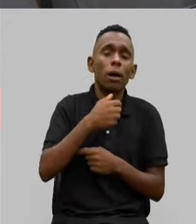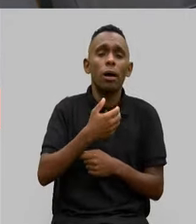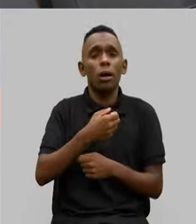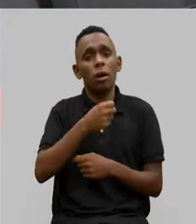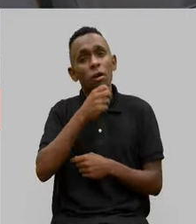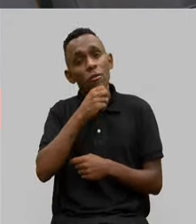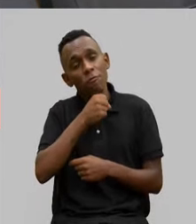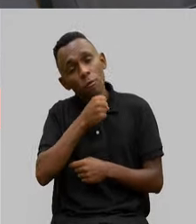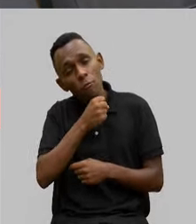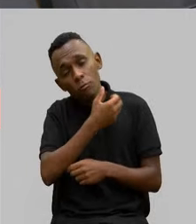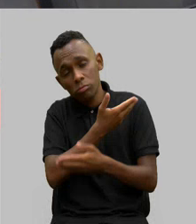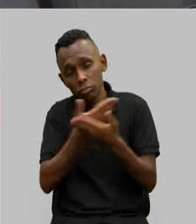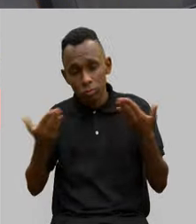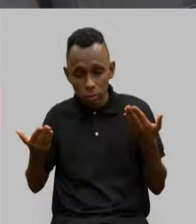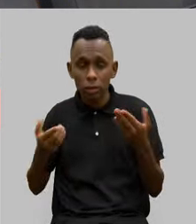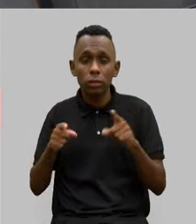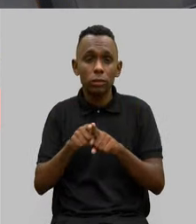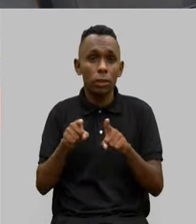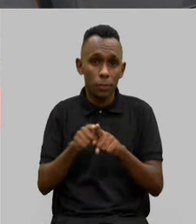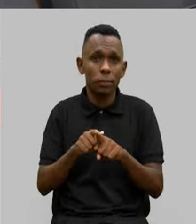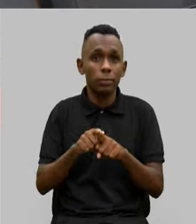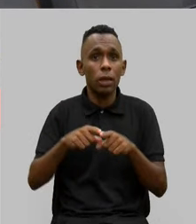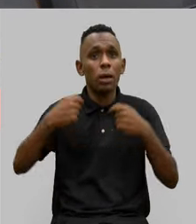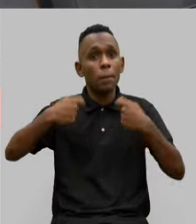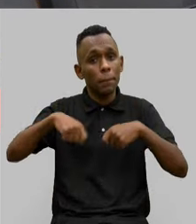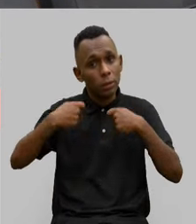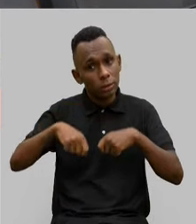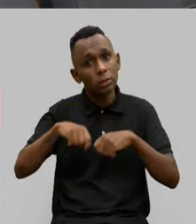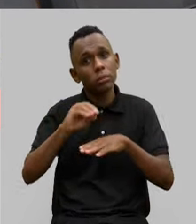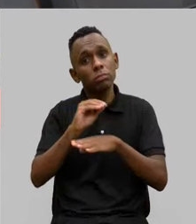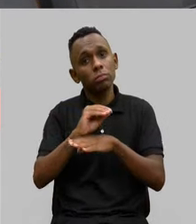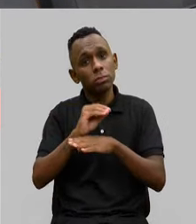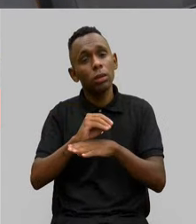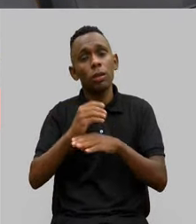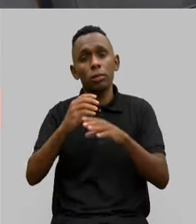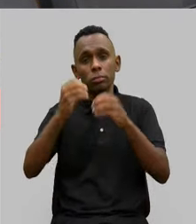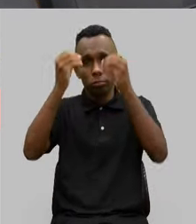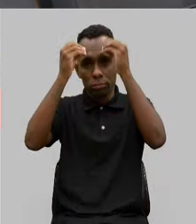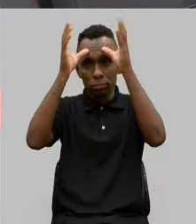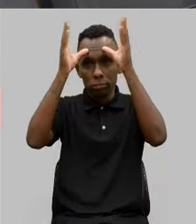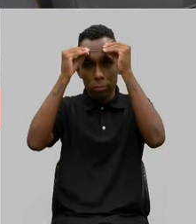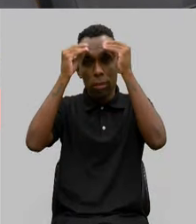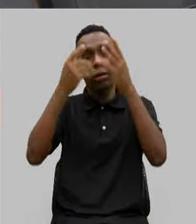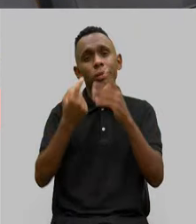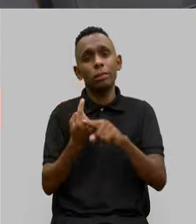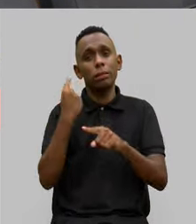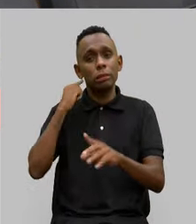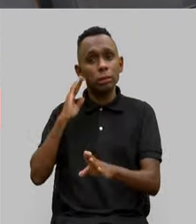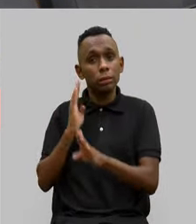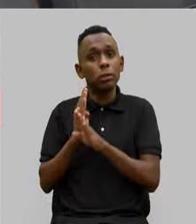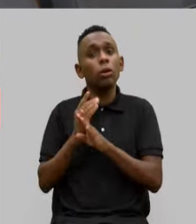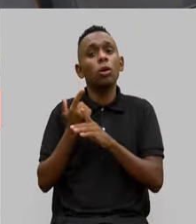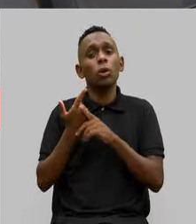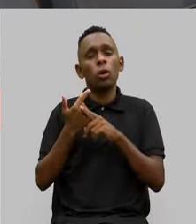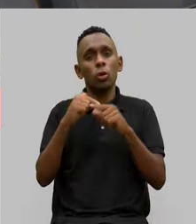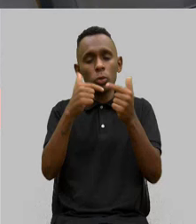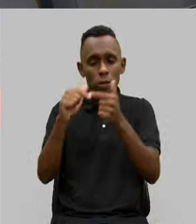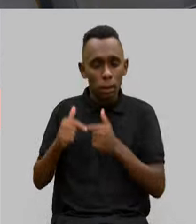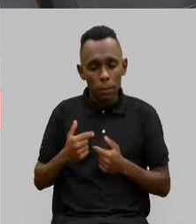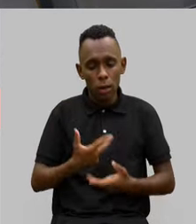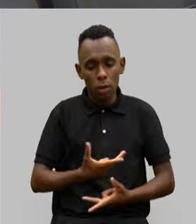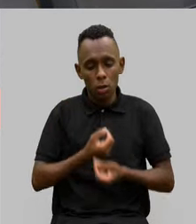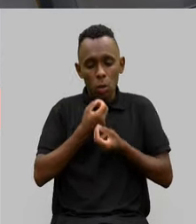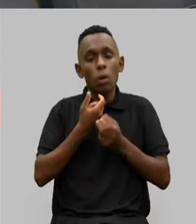também eh precisou por causa de um Alzheimer precoce eu trabalhava com Oncologia